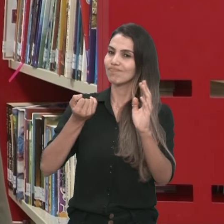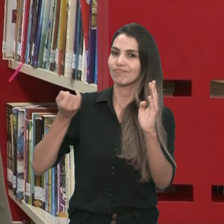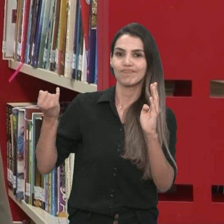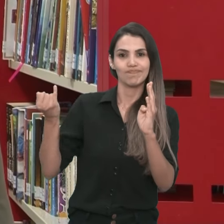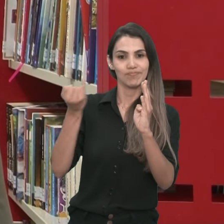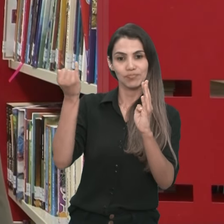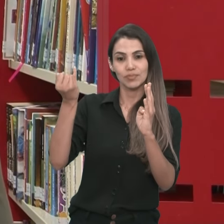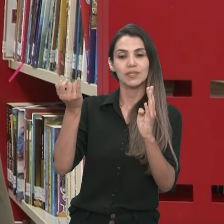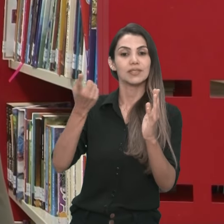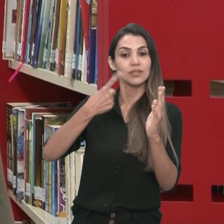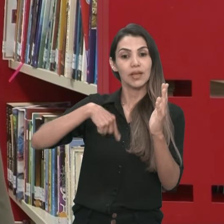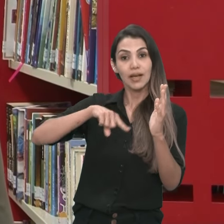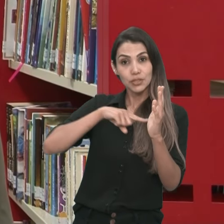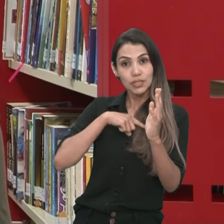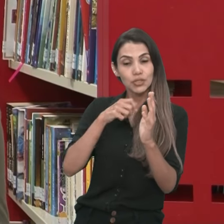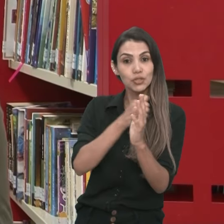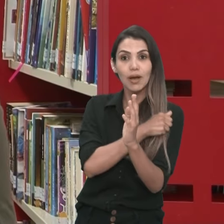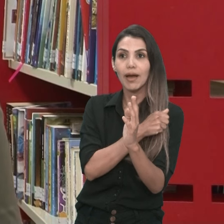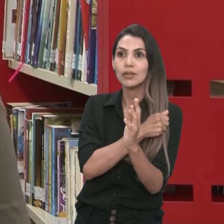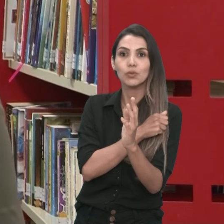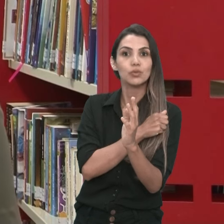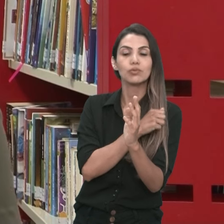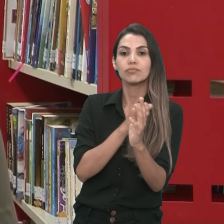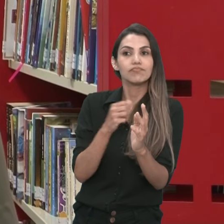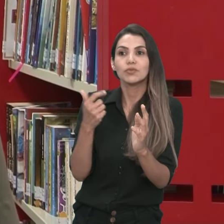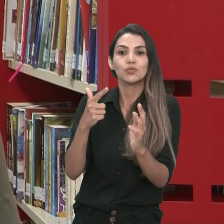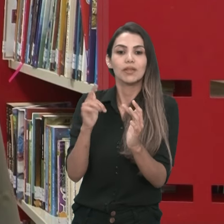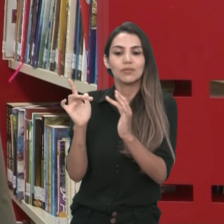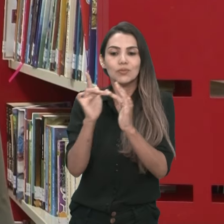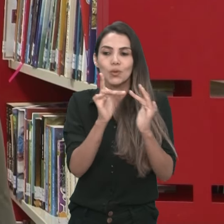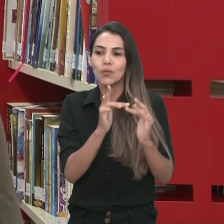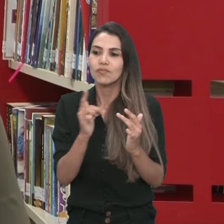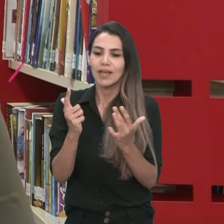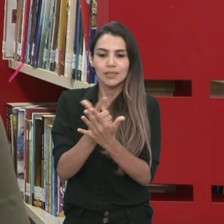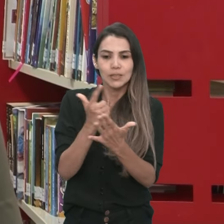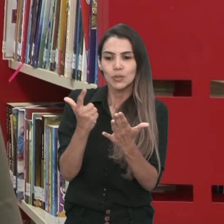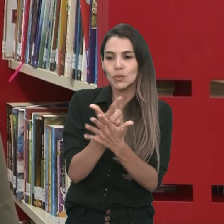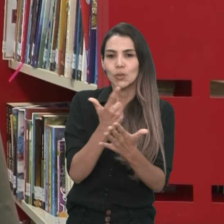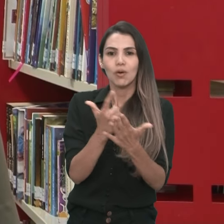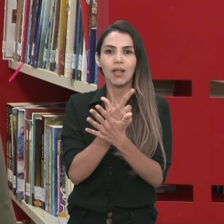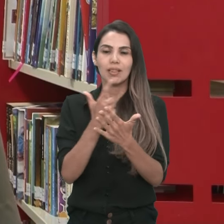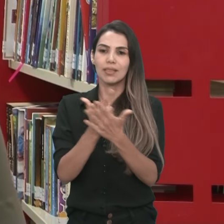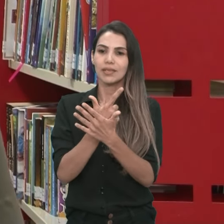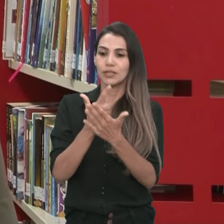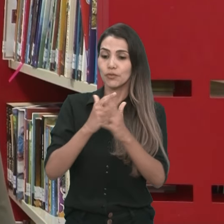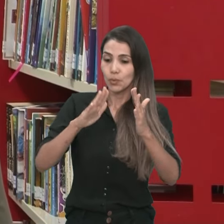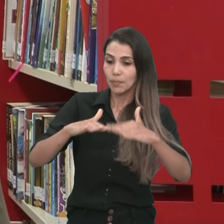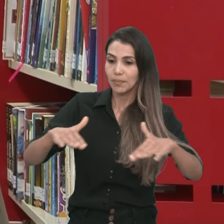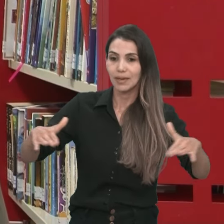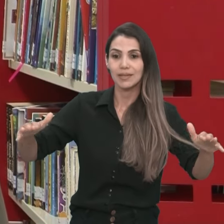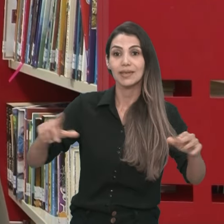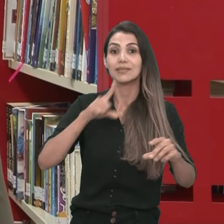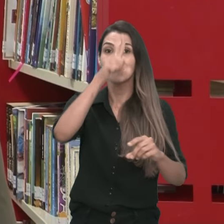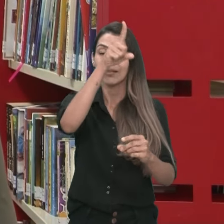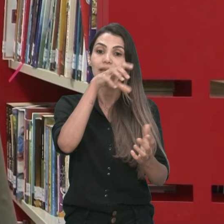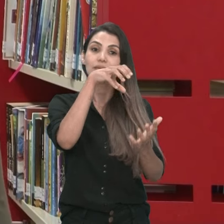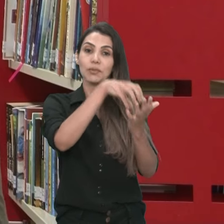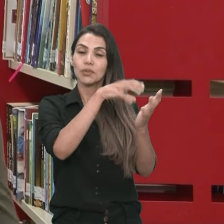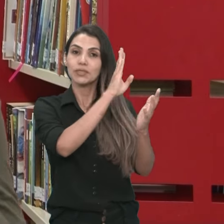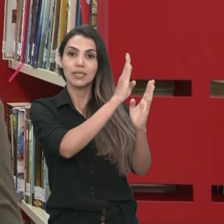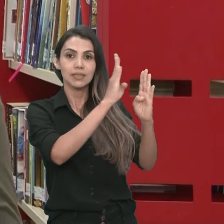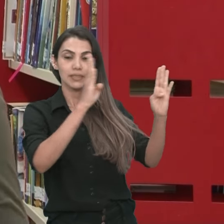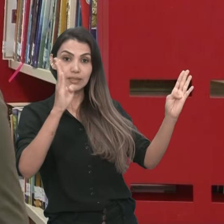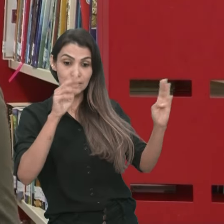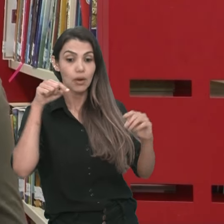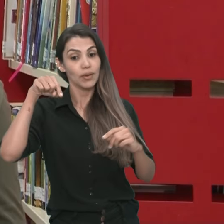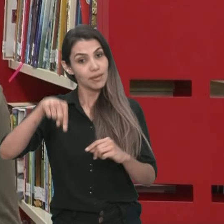porque nós não teríamos contatos com livros infantis na BC por exemplo na biblioteca central trazendo para